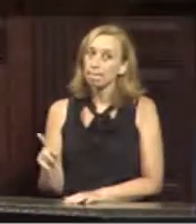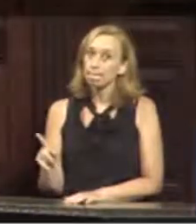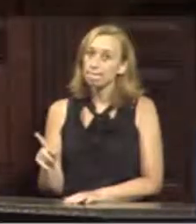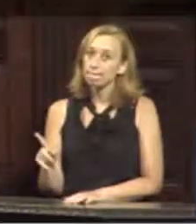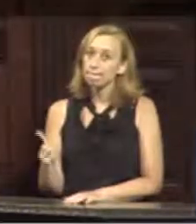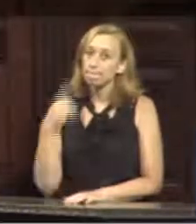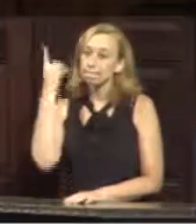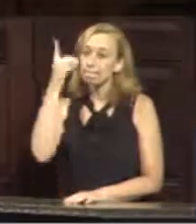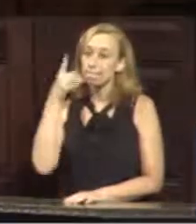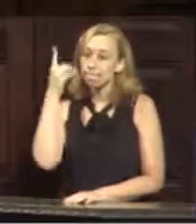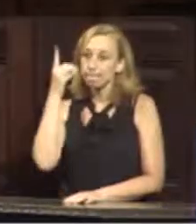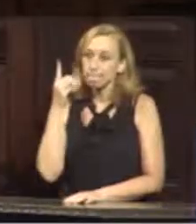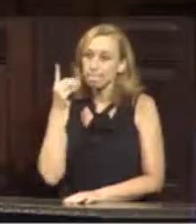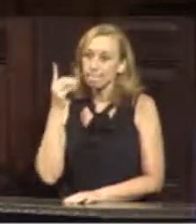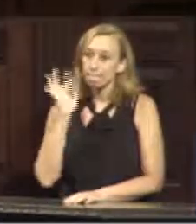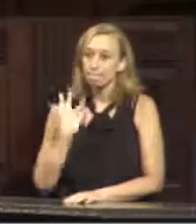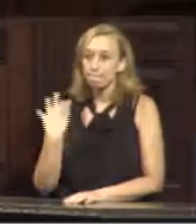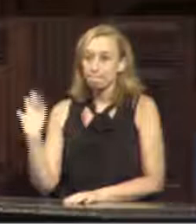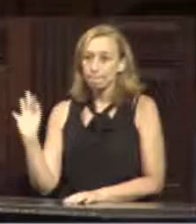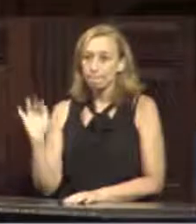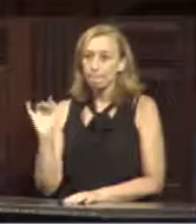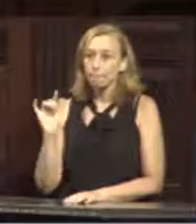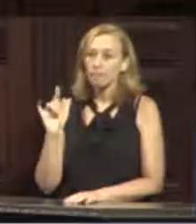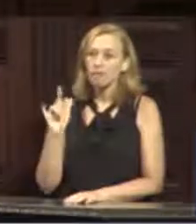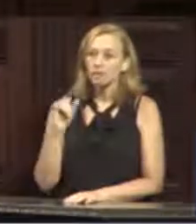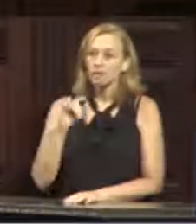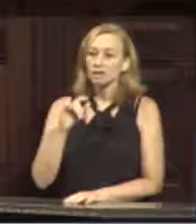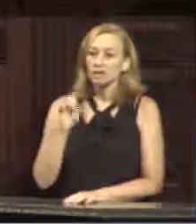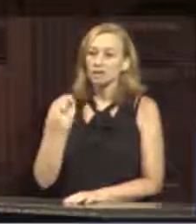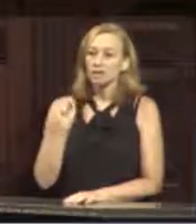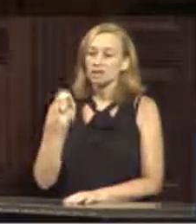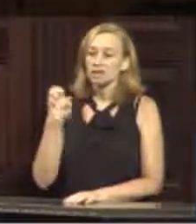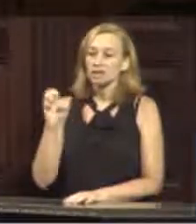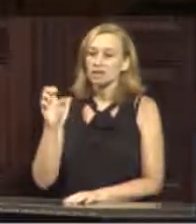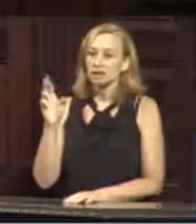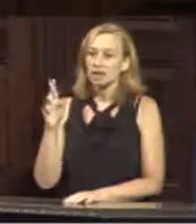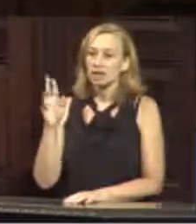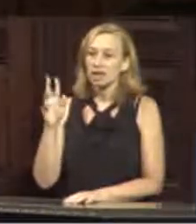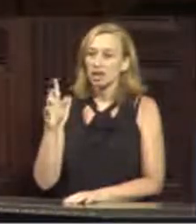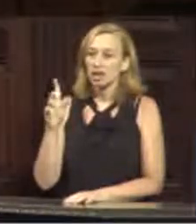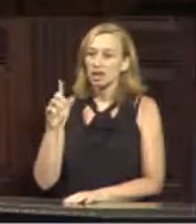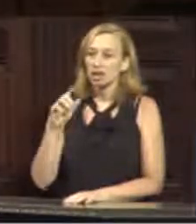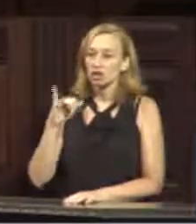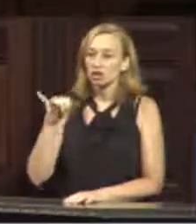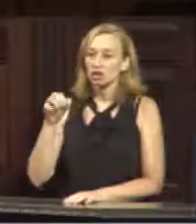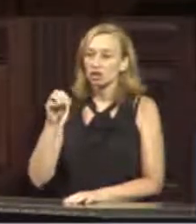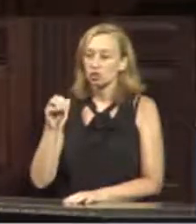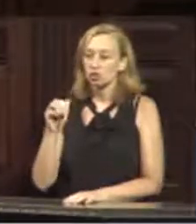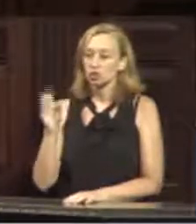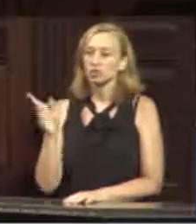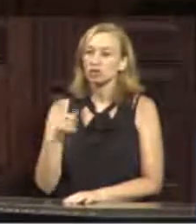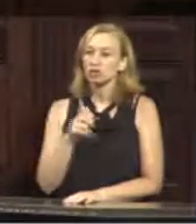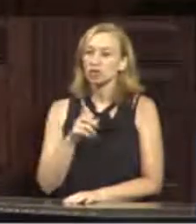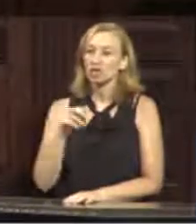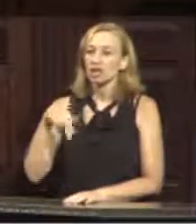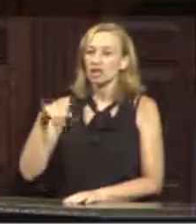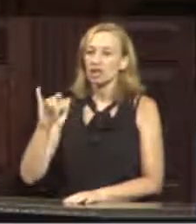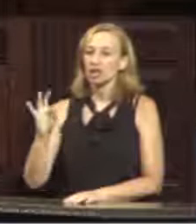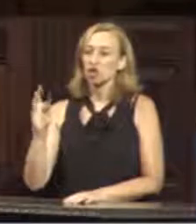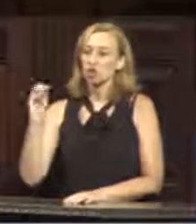deputado federal Luiz Sérgio, deputado Milton Rangel,